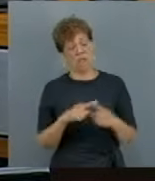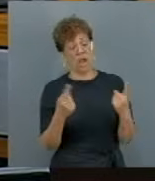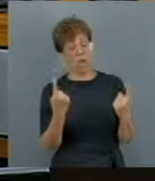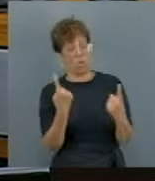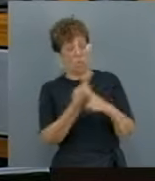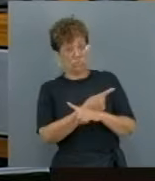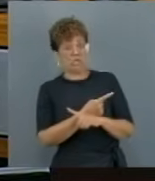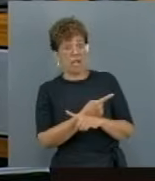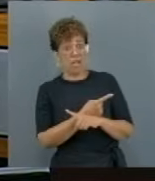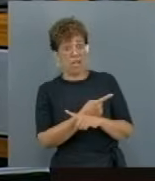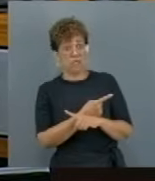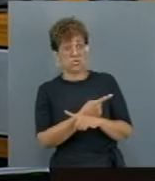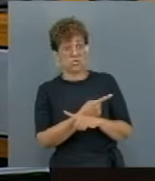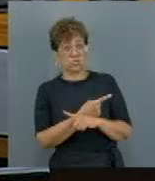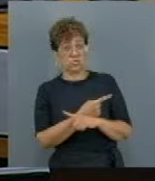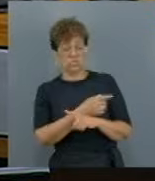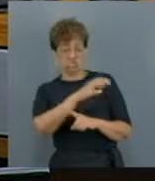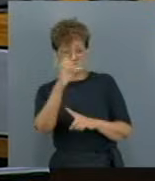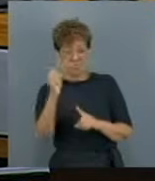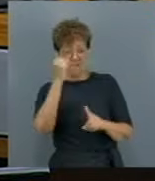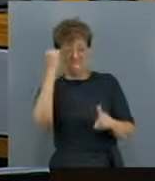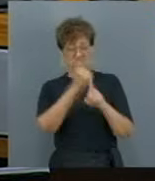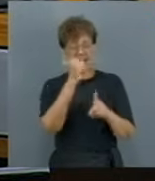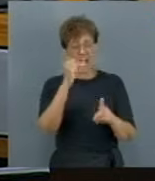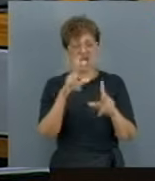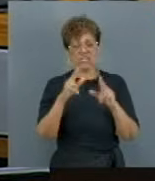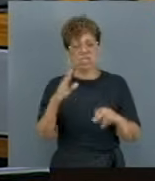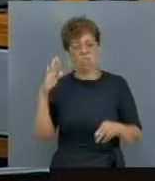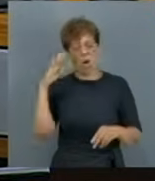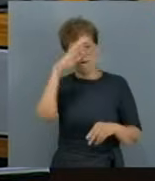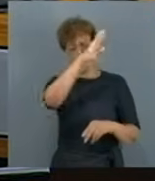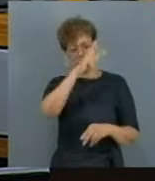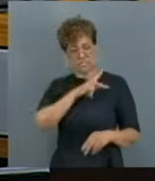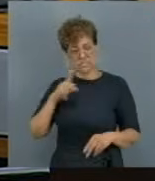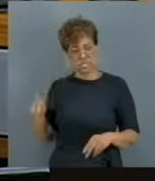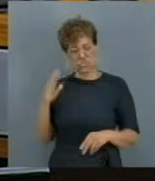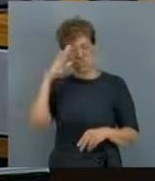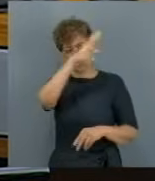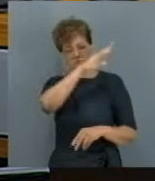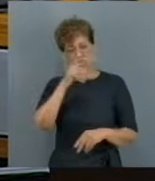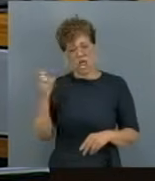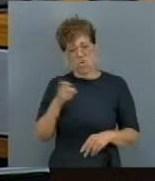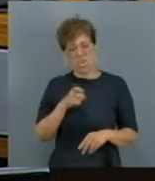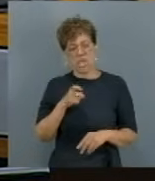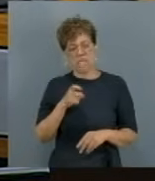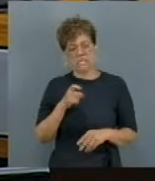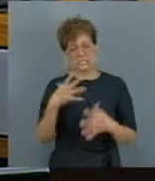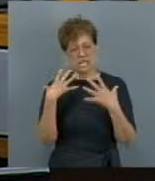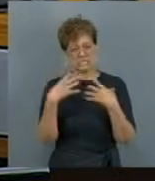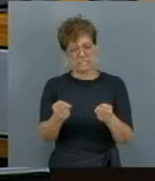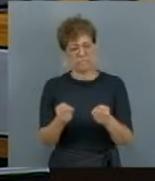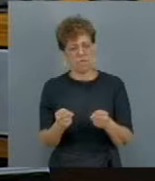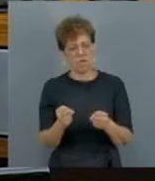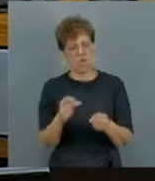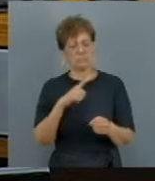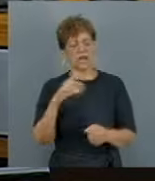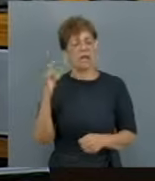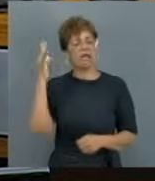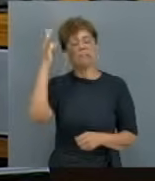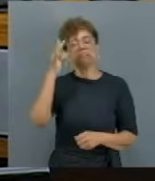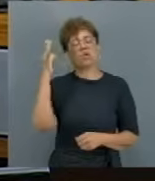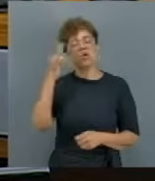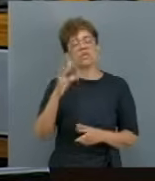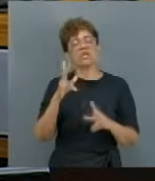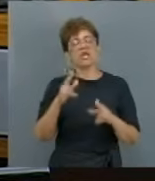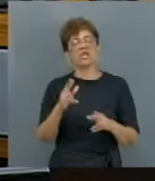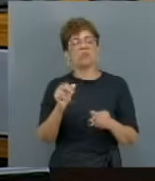contrário de uma facada, como o nosso presidente Bolsonaro recebeu, nós estamos naquela teoria do sapo